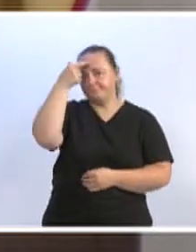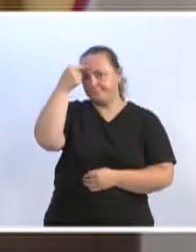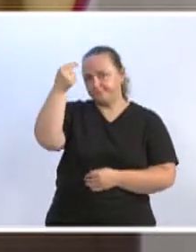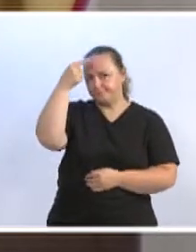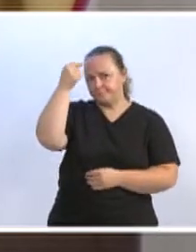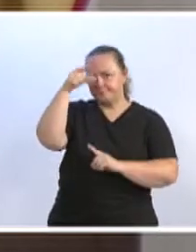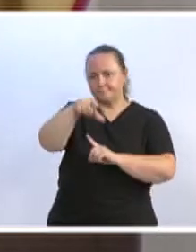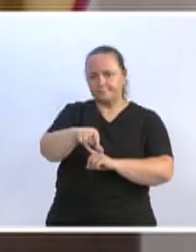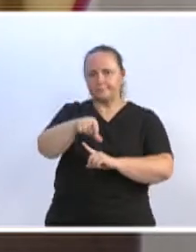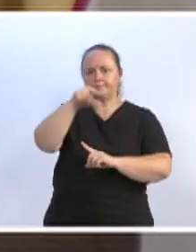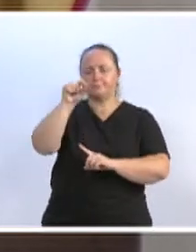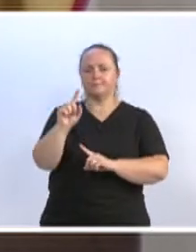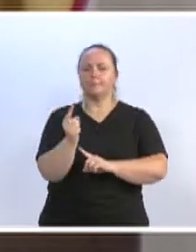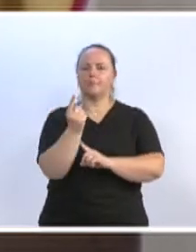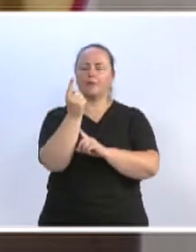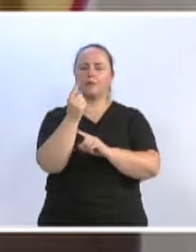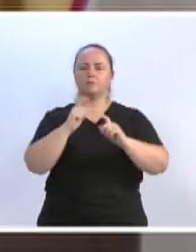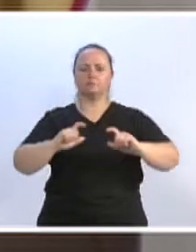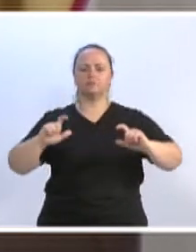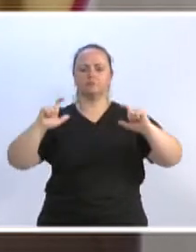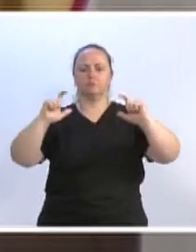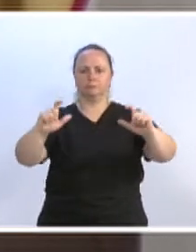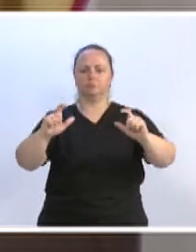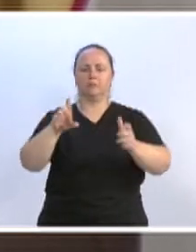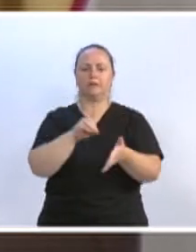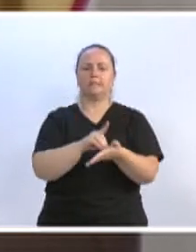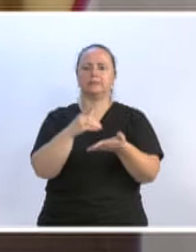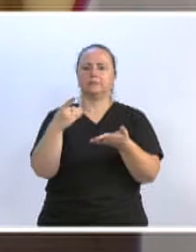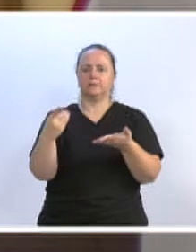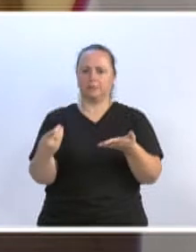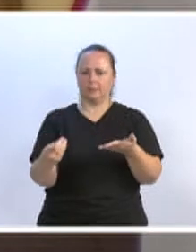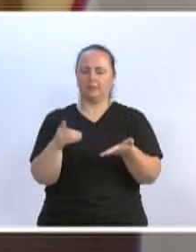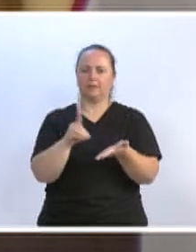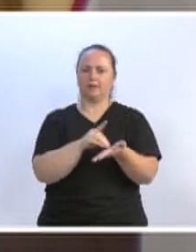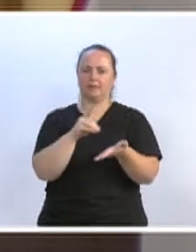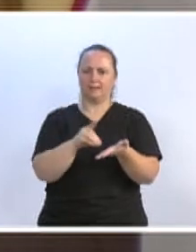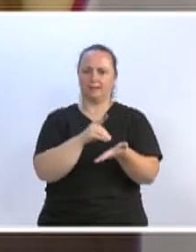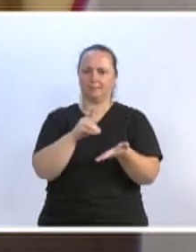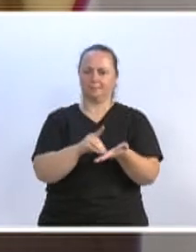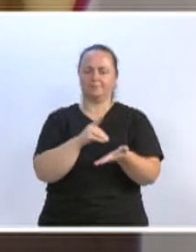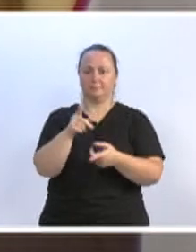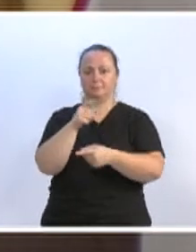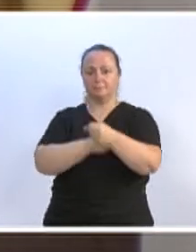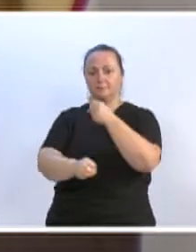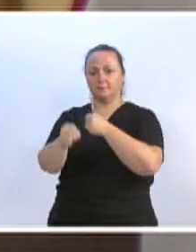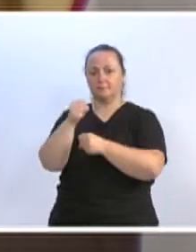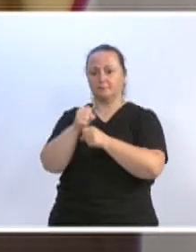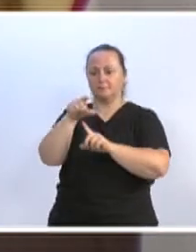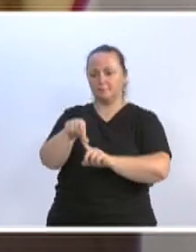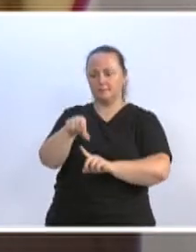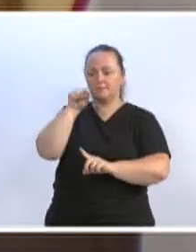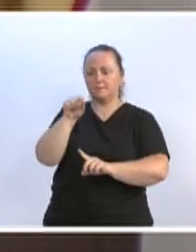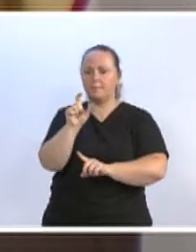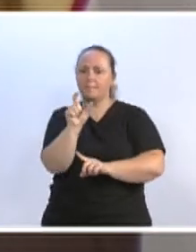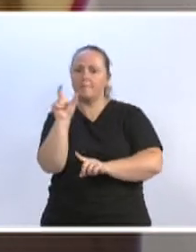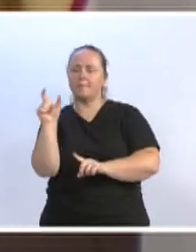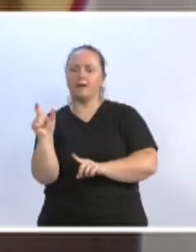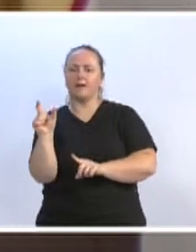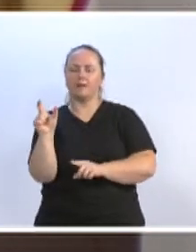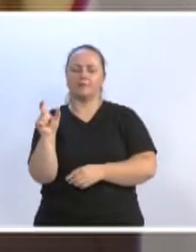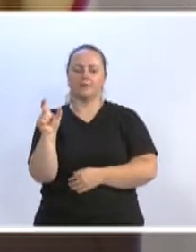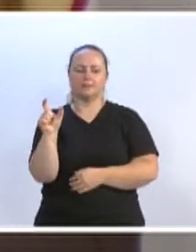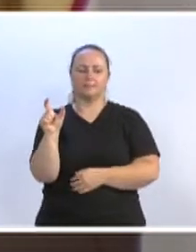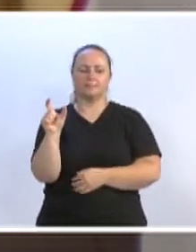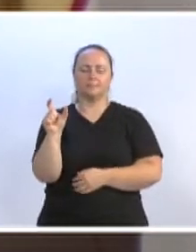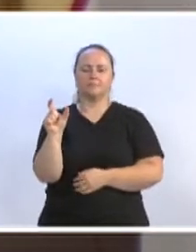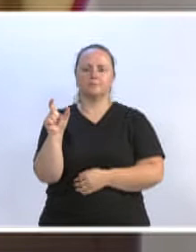eleger um termo para ser inserido no dicionário. O ano de 2016 foi escolhido o tema